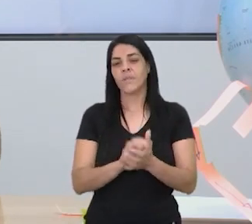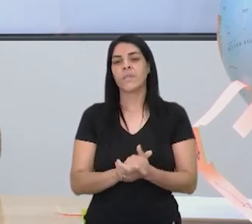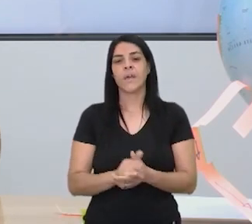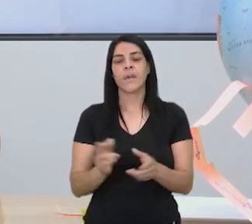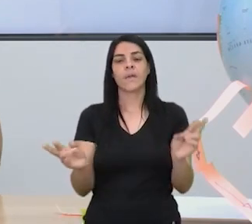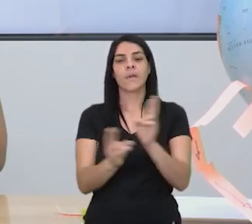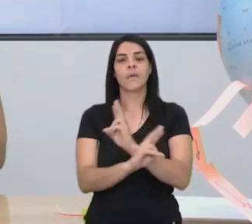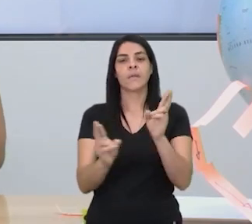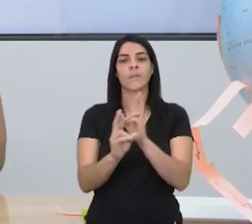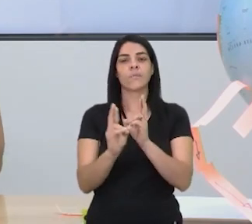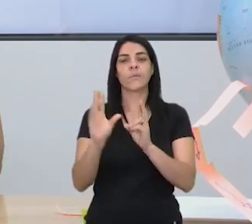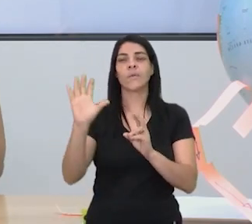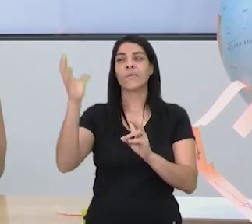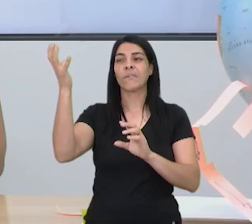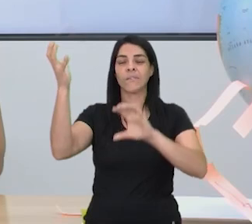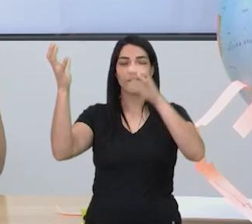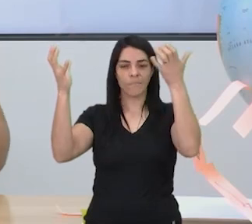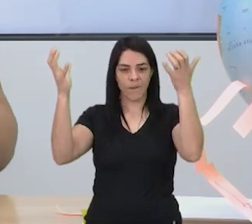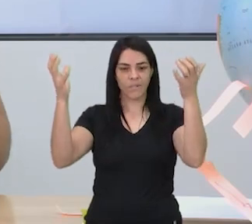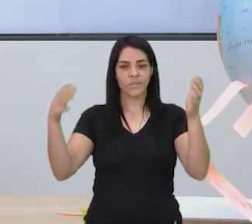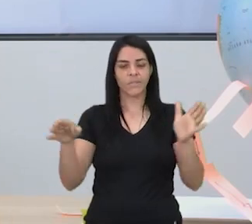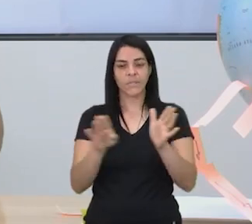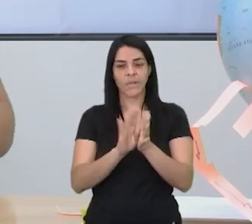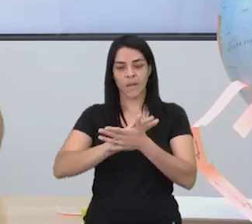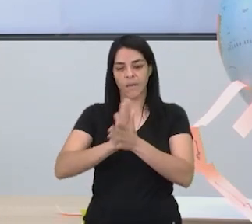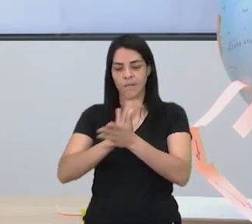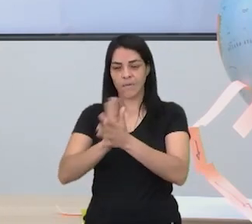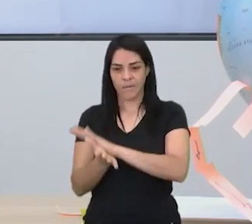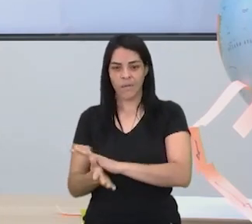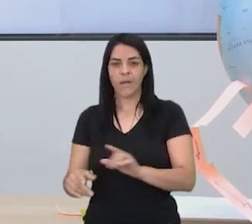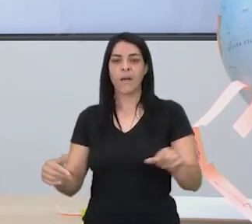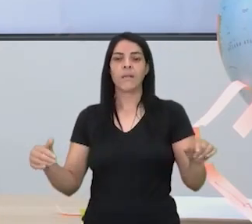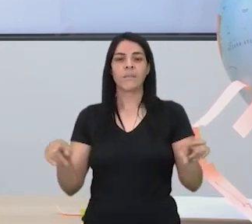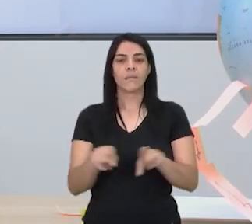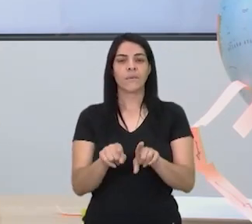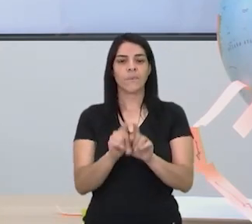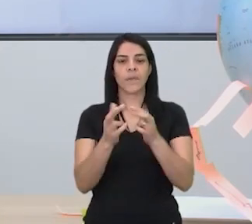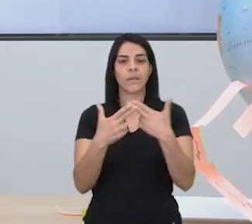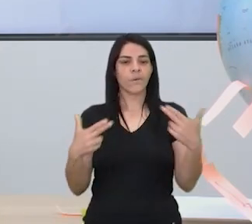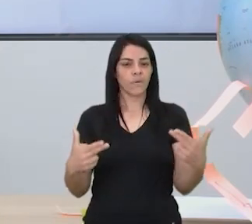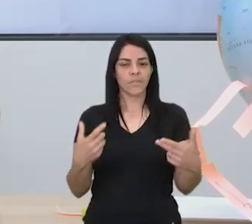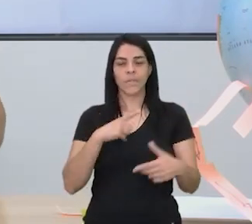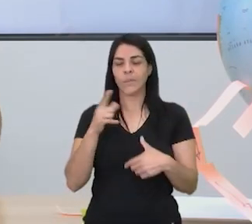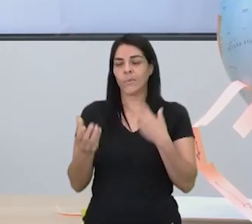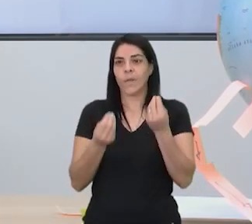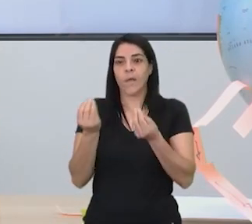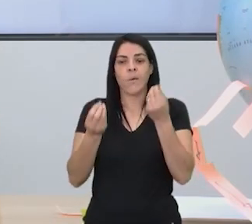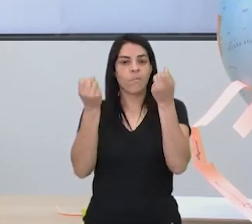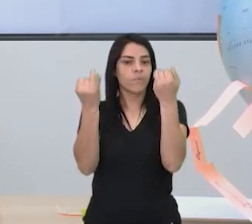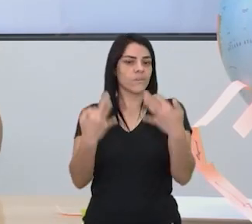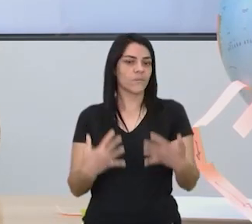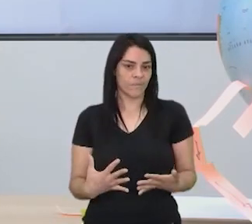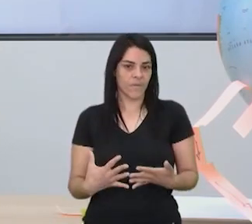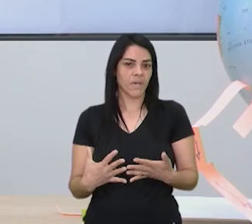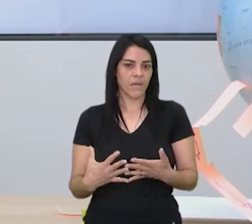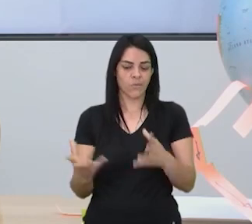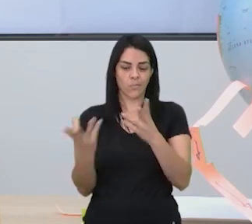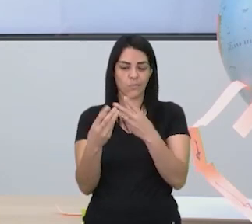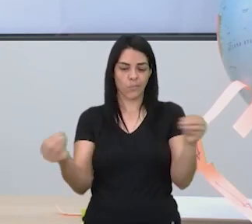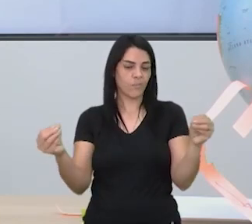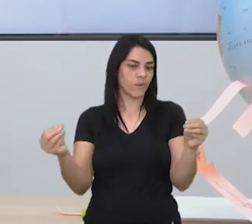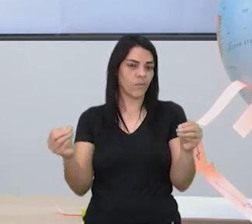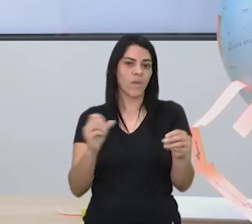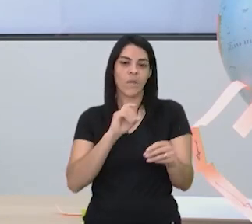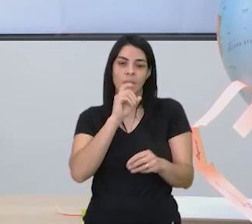acontecem e chegam nesses desastres, até coisas inexplicáveis de desaparecimento que ninguém sabe até onde isso